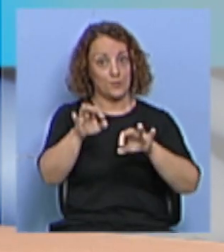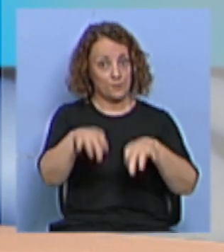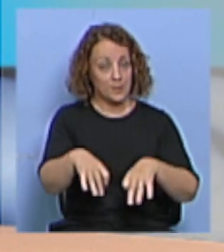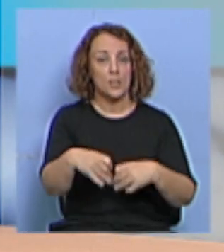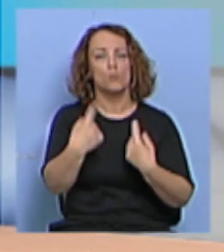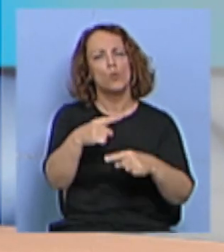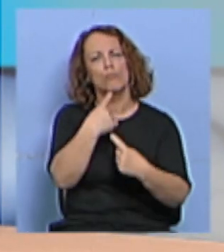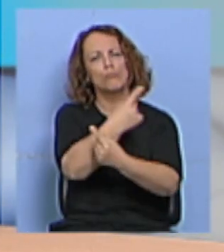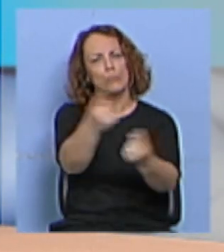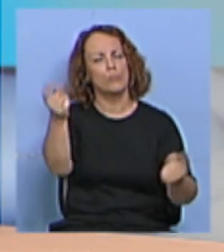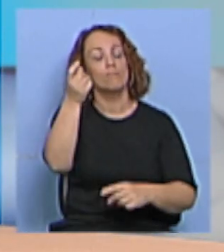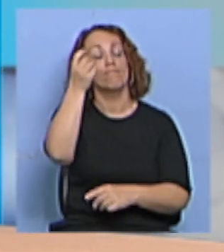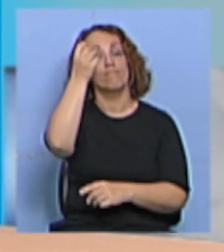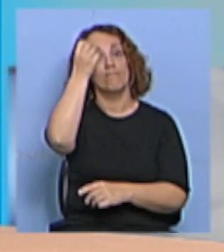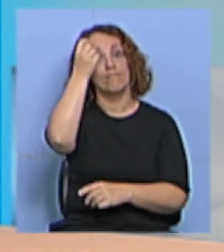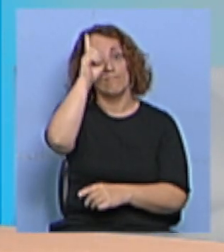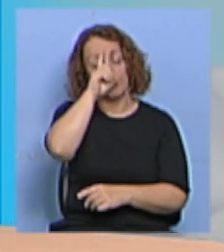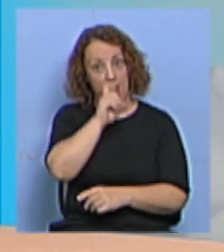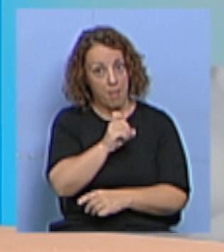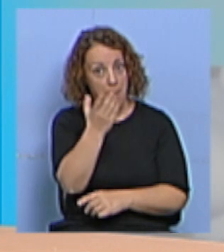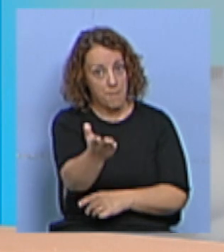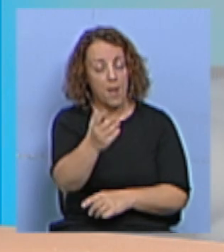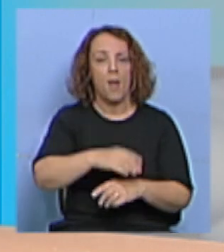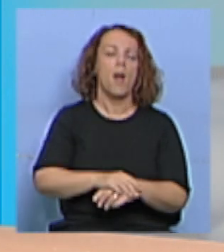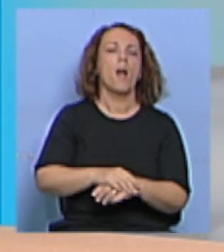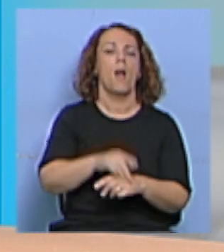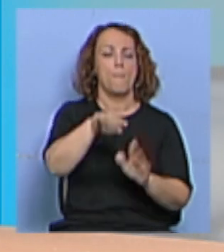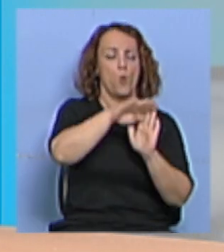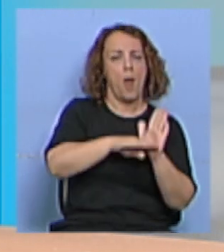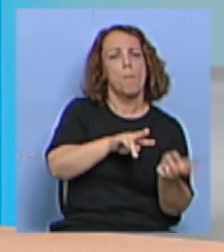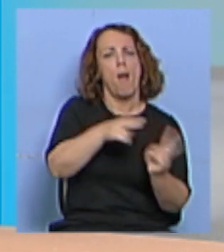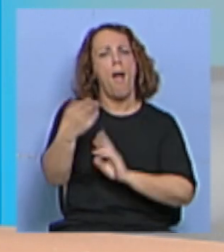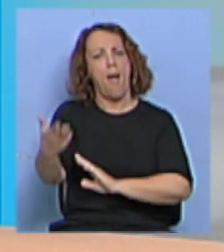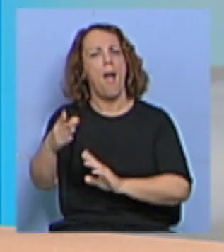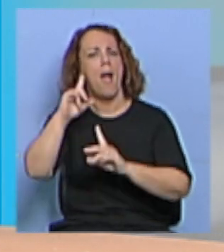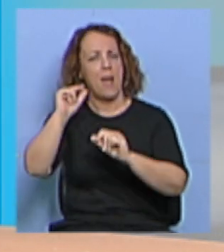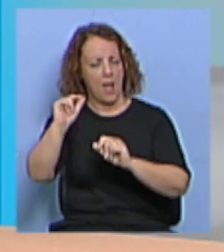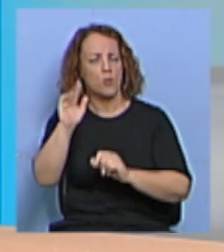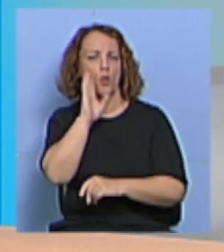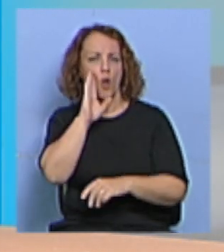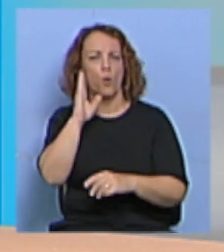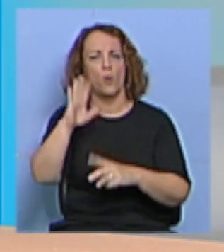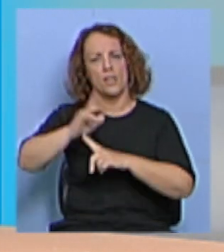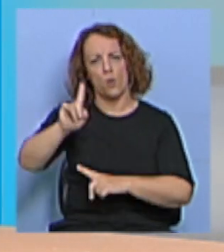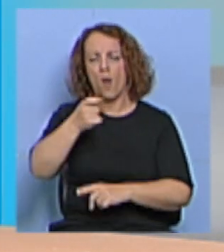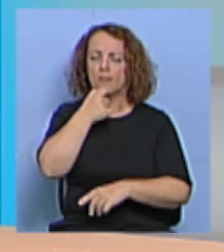o recordar que este espaço, na sua edição rádio, passa também mais logo na Antena 1, quando